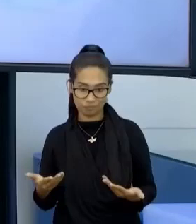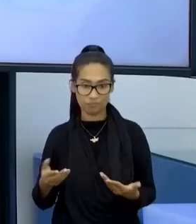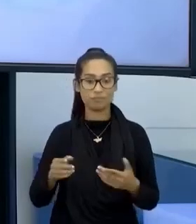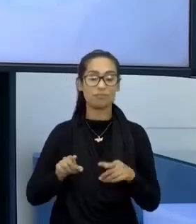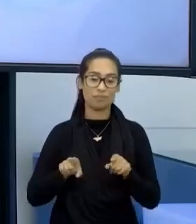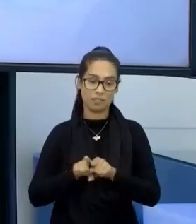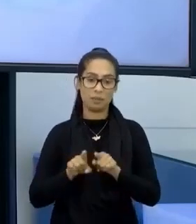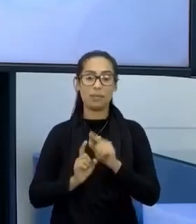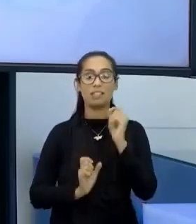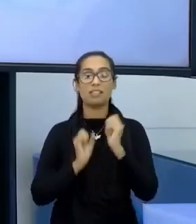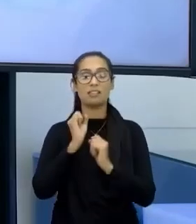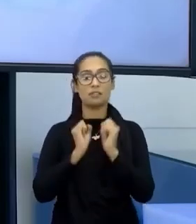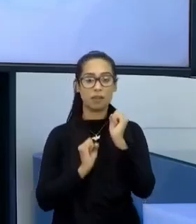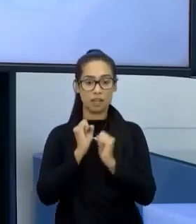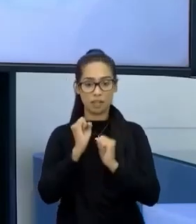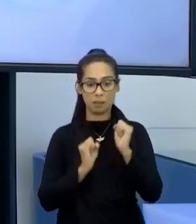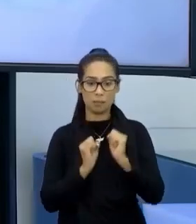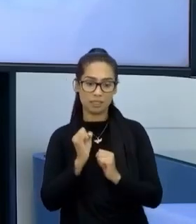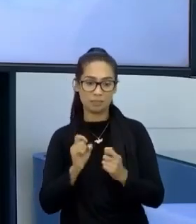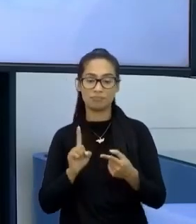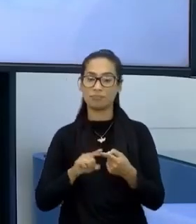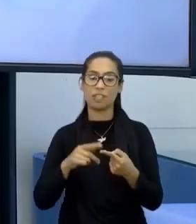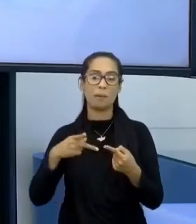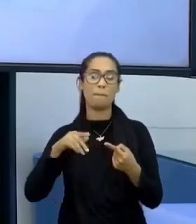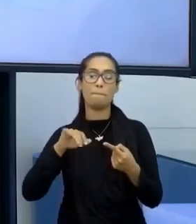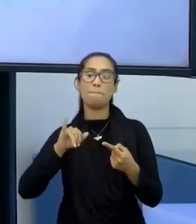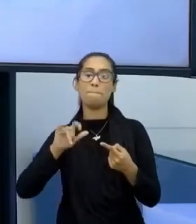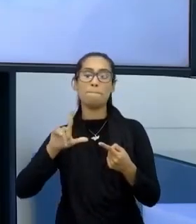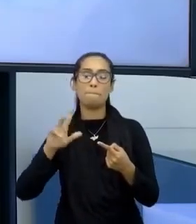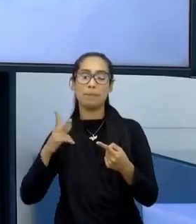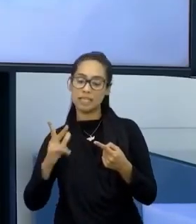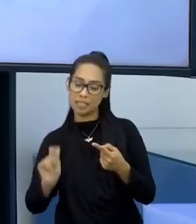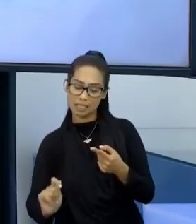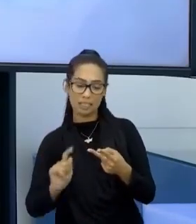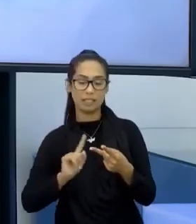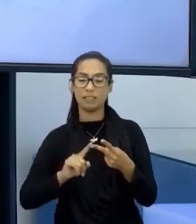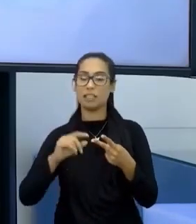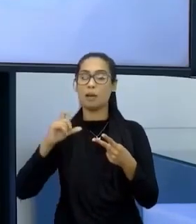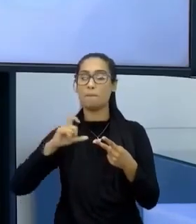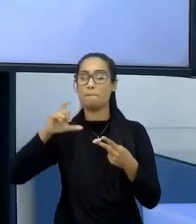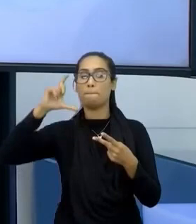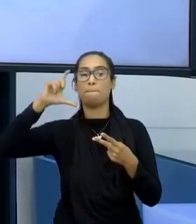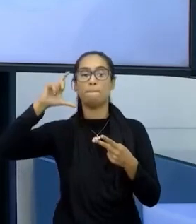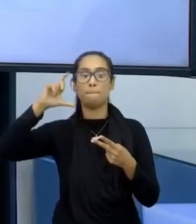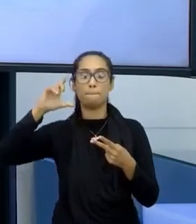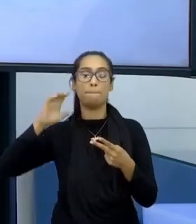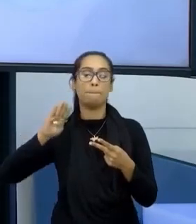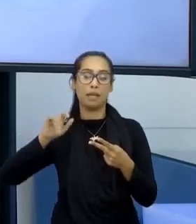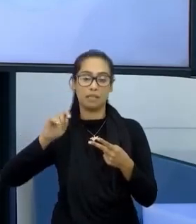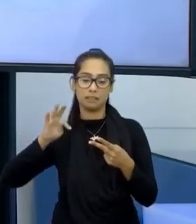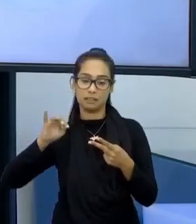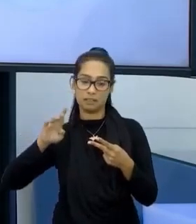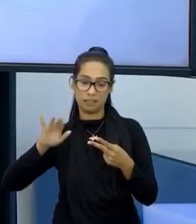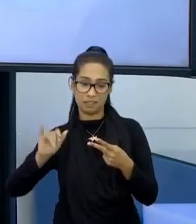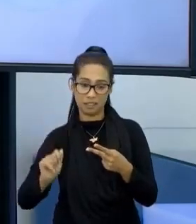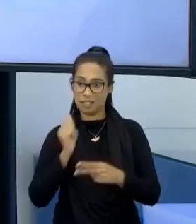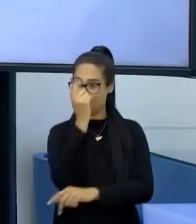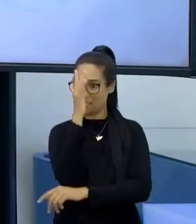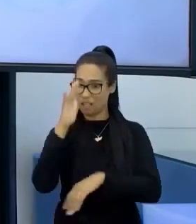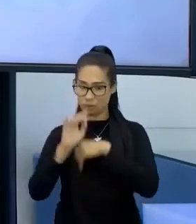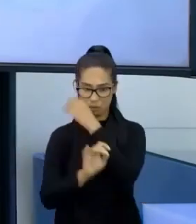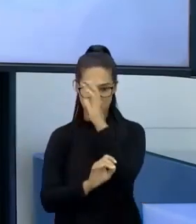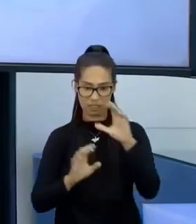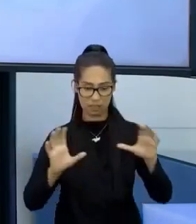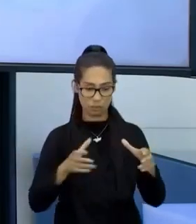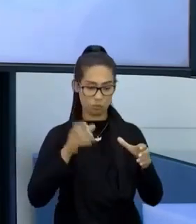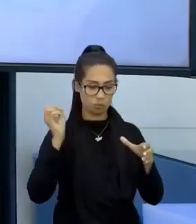de alguns tipos de pilhas e baterias que são fabricados e são descartadas incorretamente na natureza quando termina o seu processo